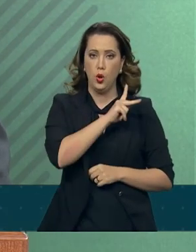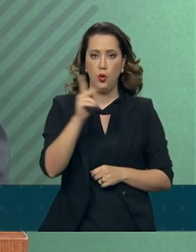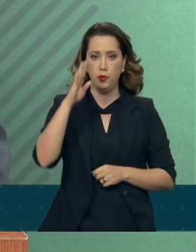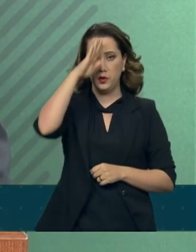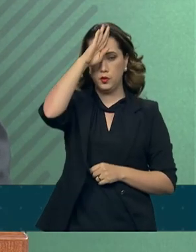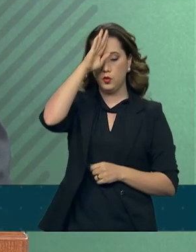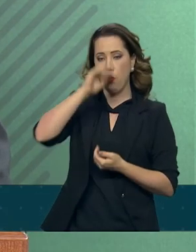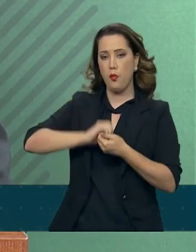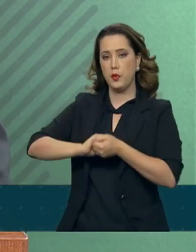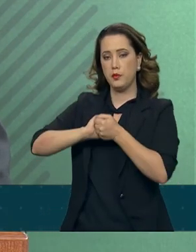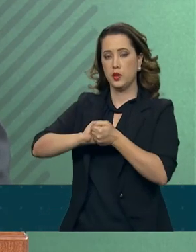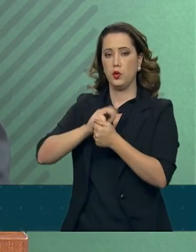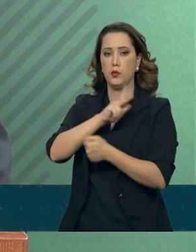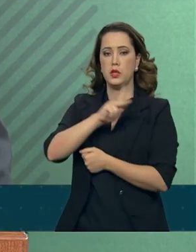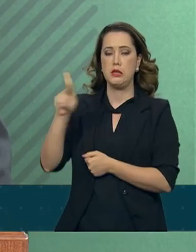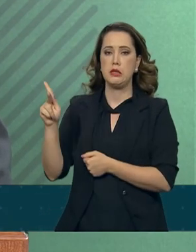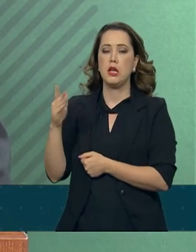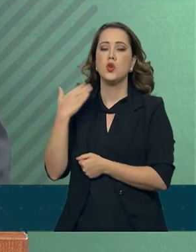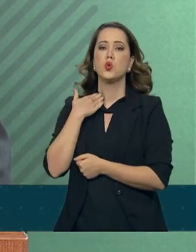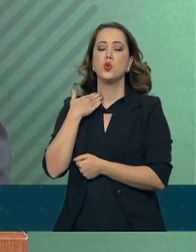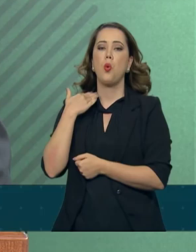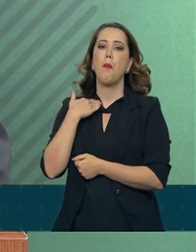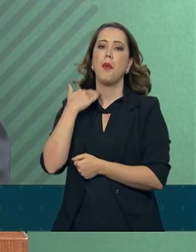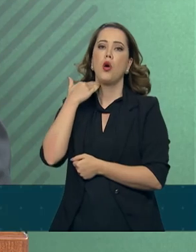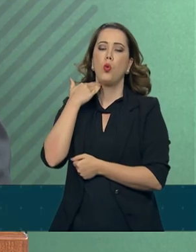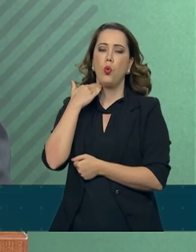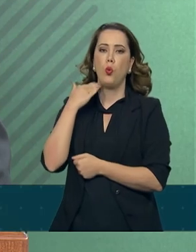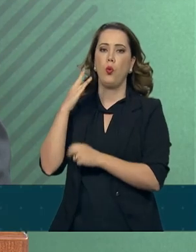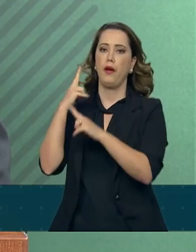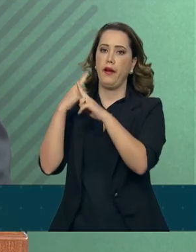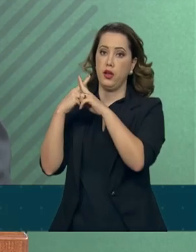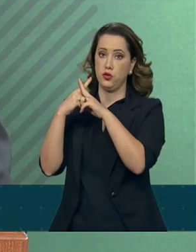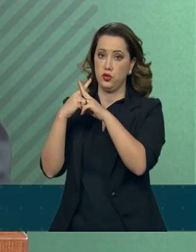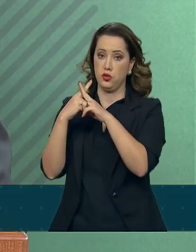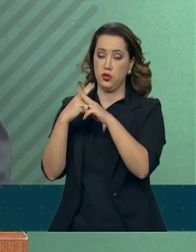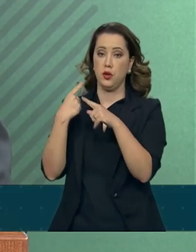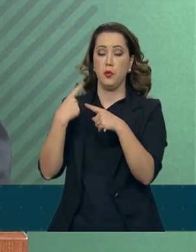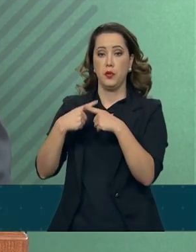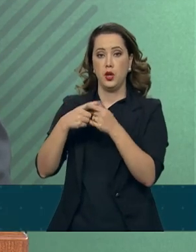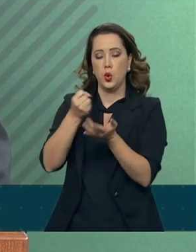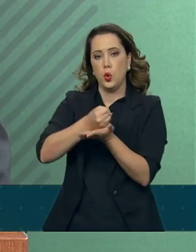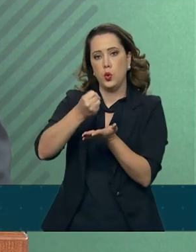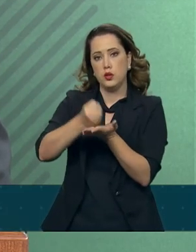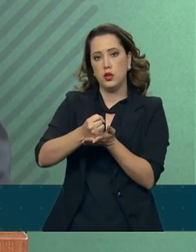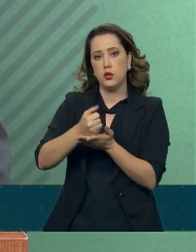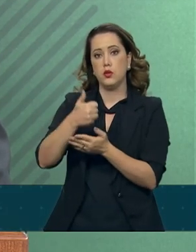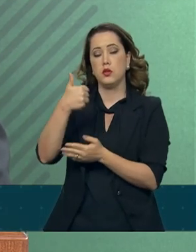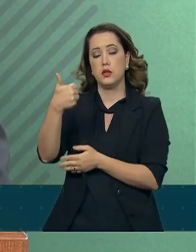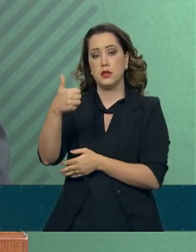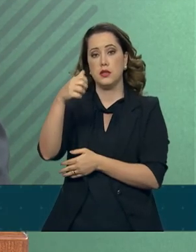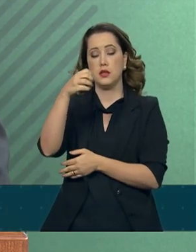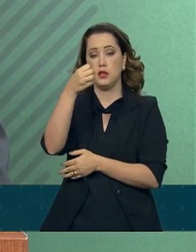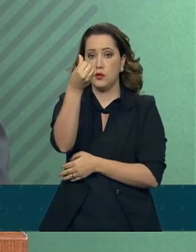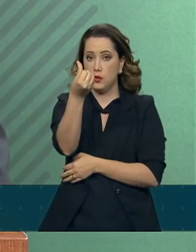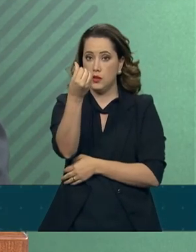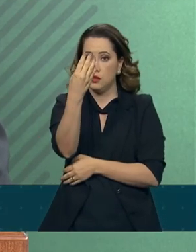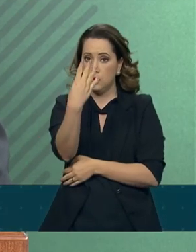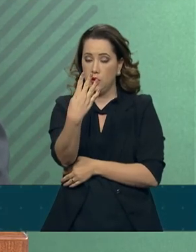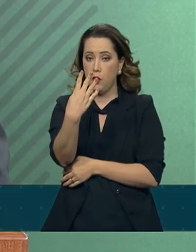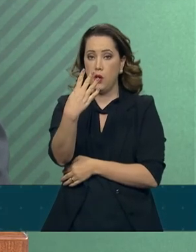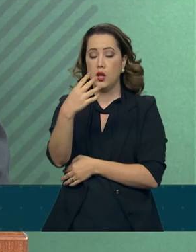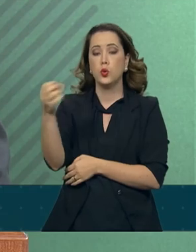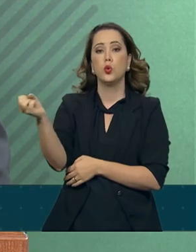da caixa econômica federal pela contratação de 174 novos empregados com